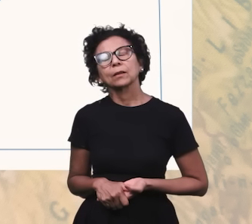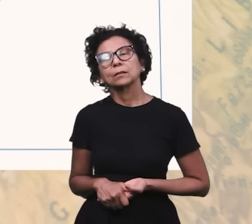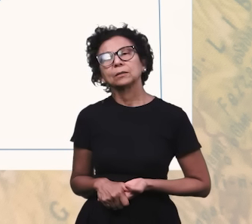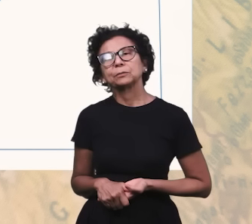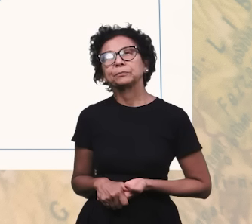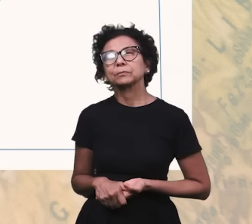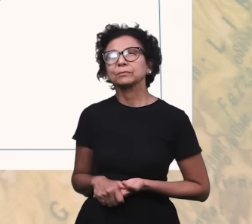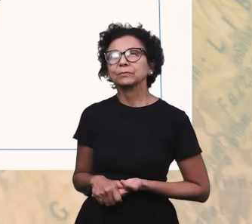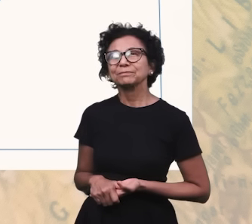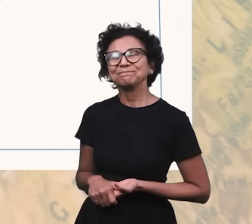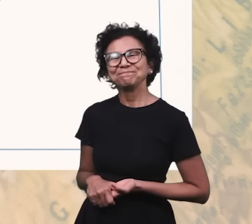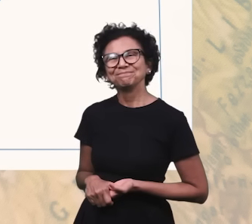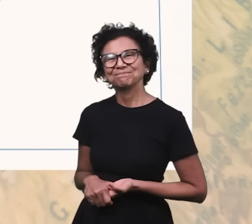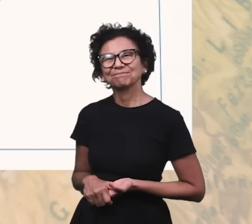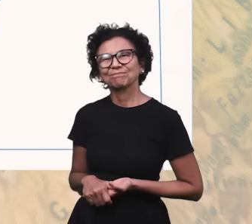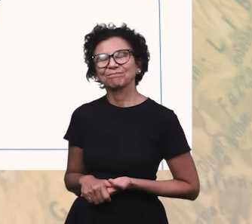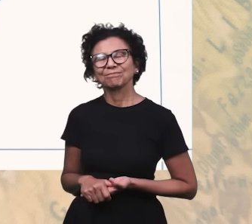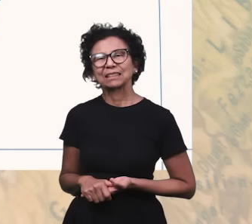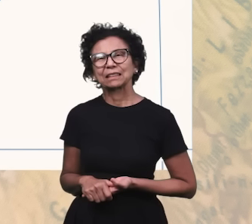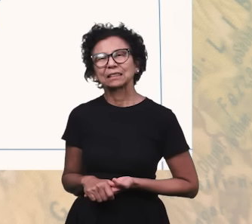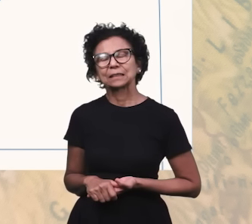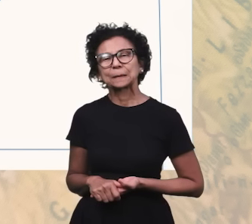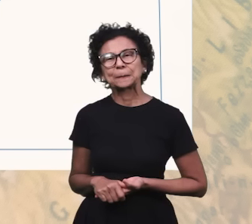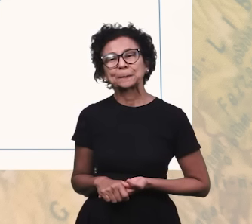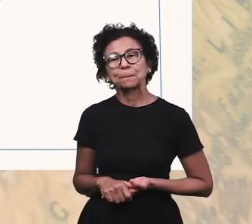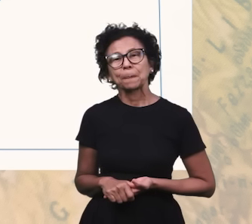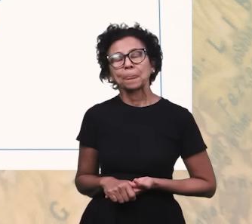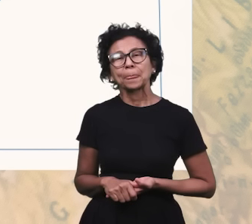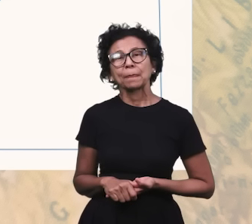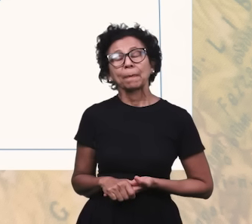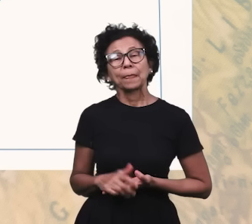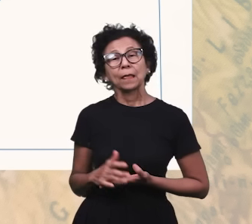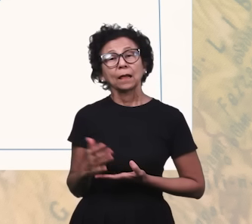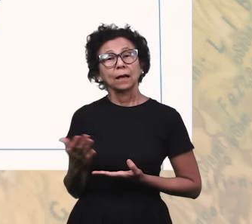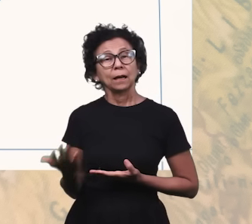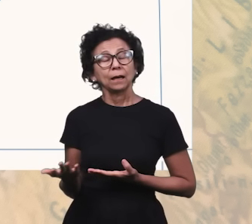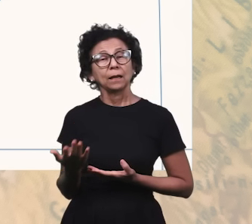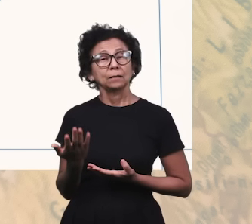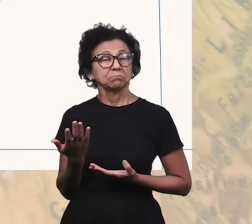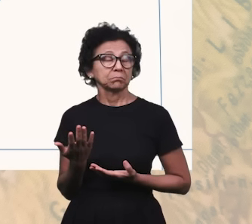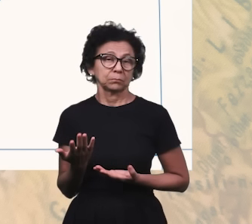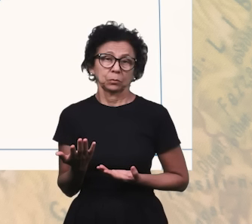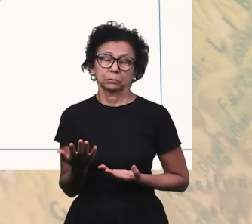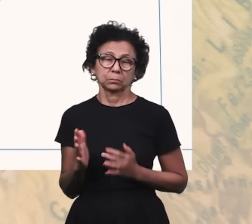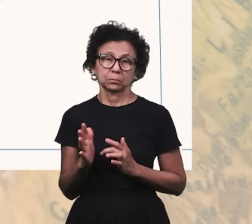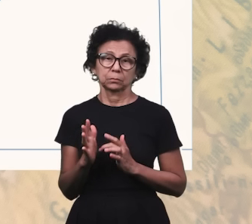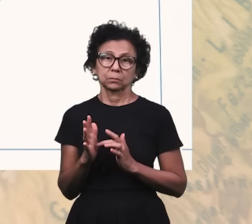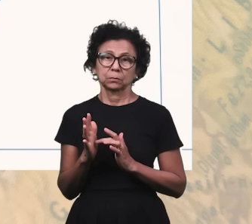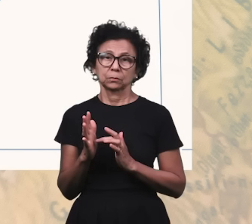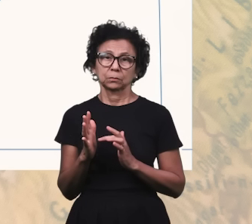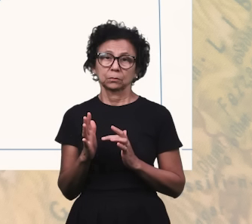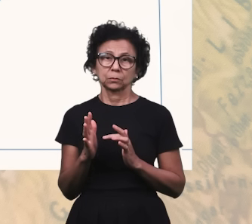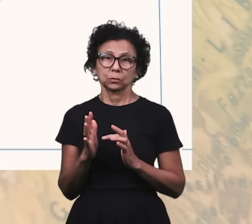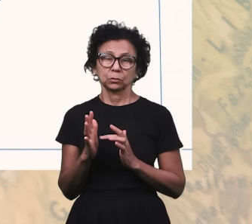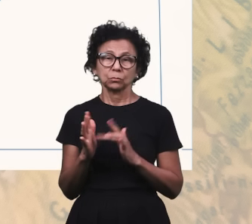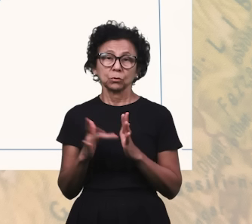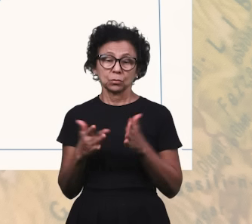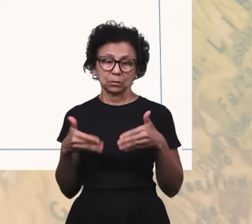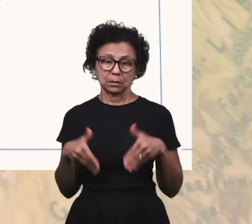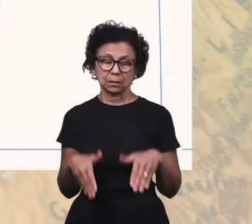são esses deslocamentos que haviam, porque aqui também nós vemos que no nascimento de Jesus houve